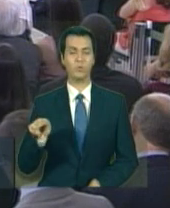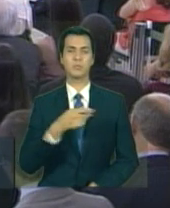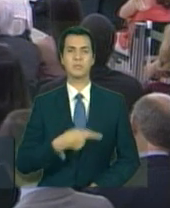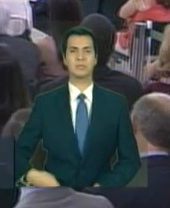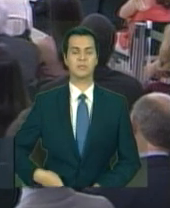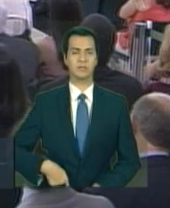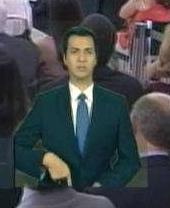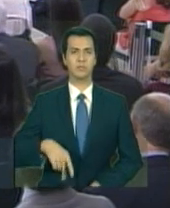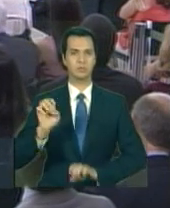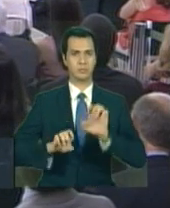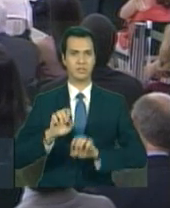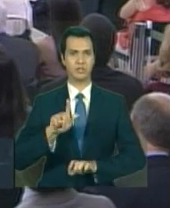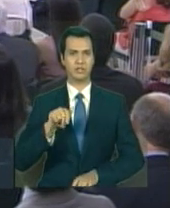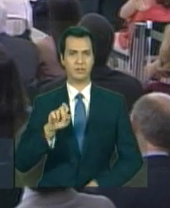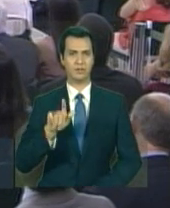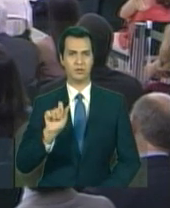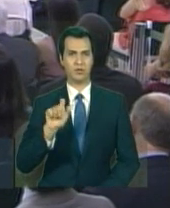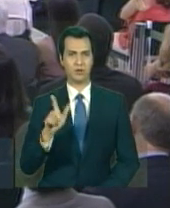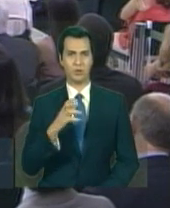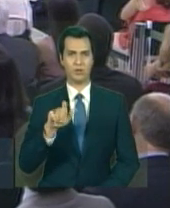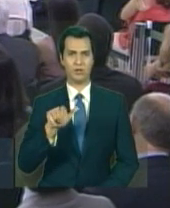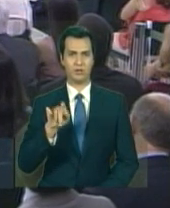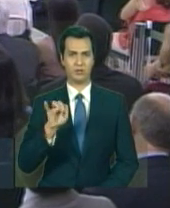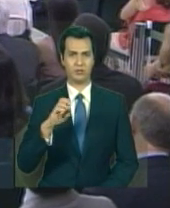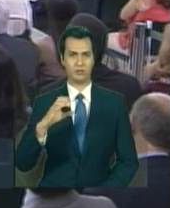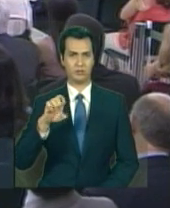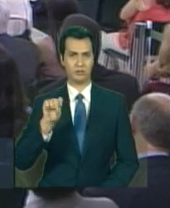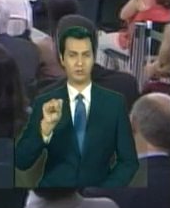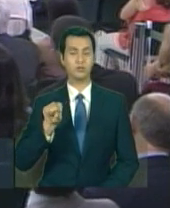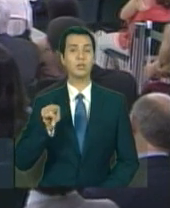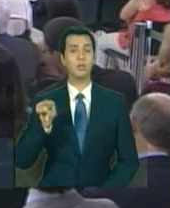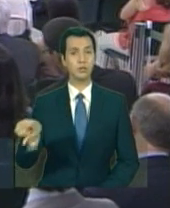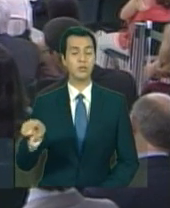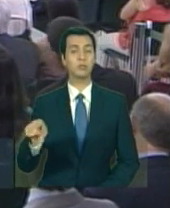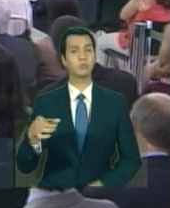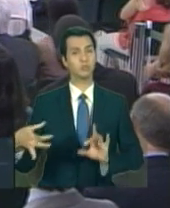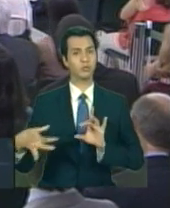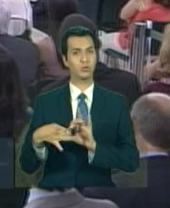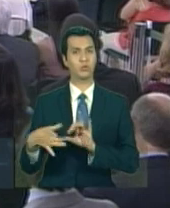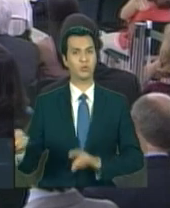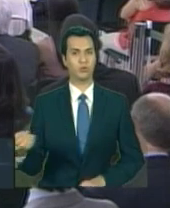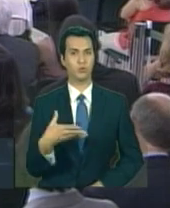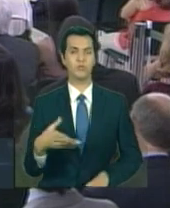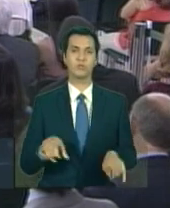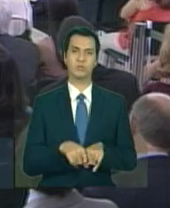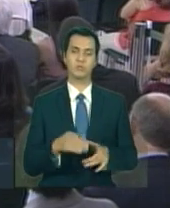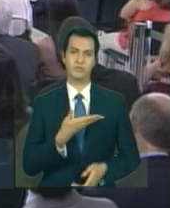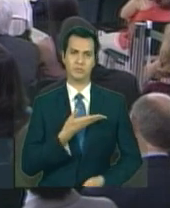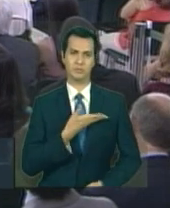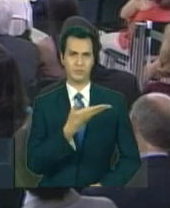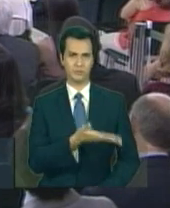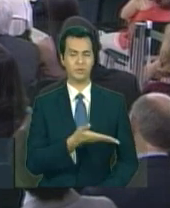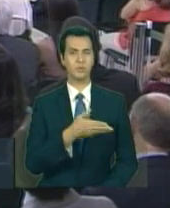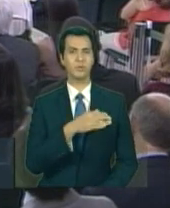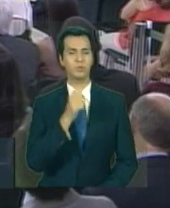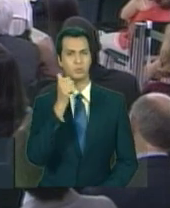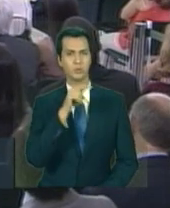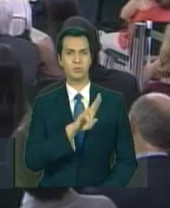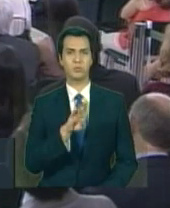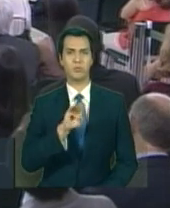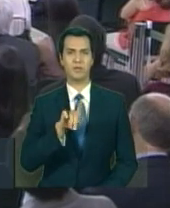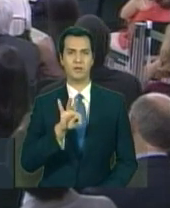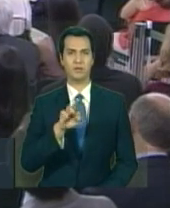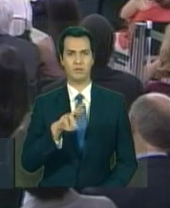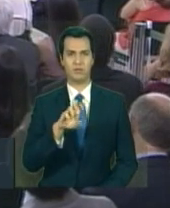Electric, Reinaldo Garcia, nosso novo parceiro, e minha colega Beatriz Gerdau, do Instituto